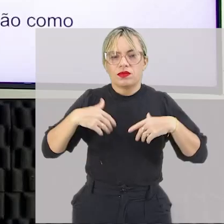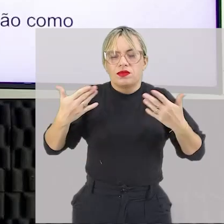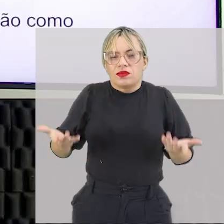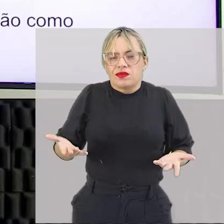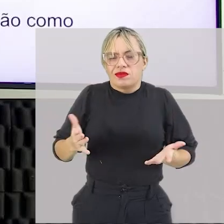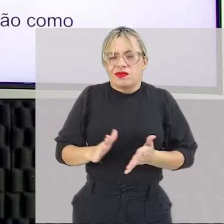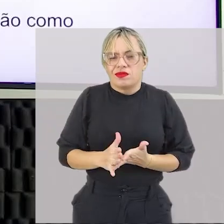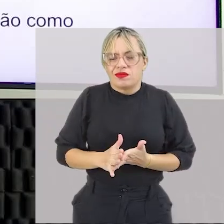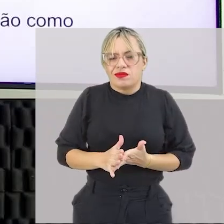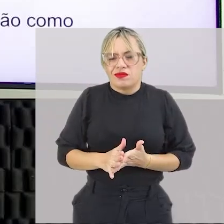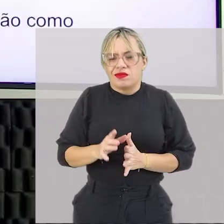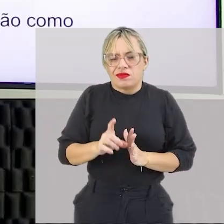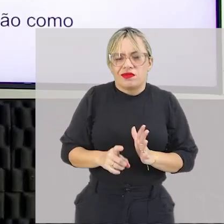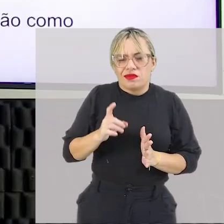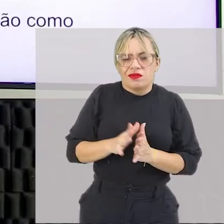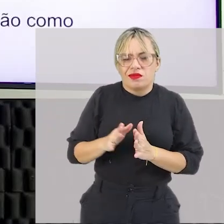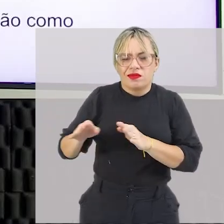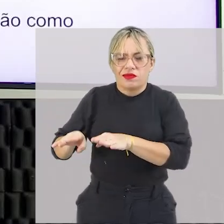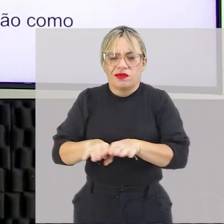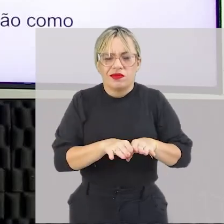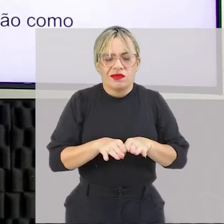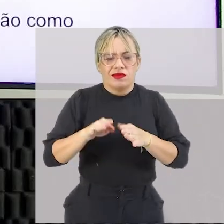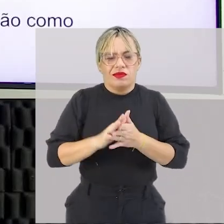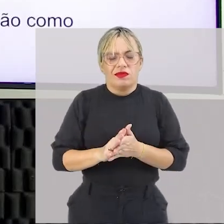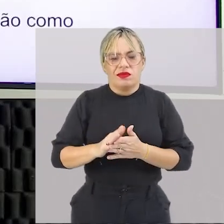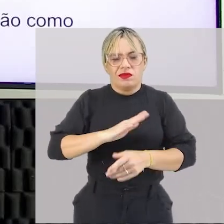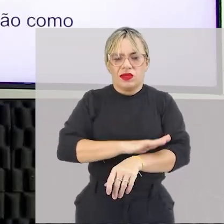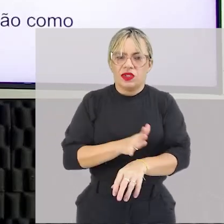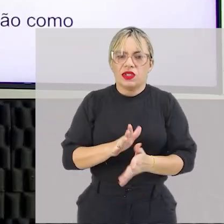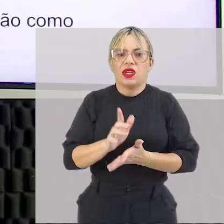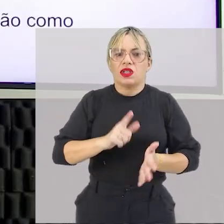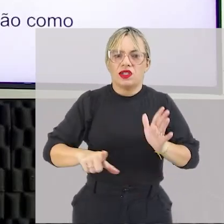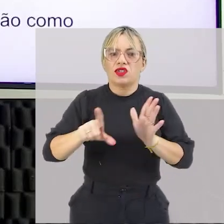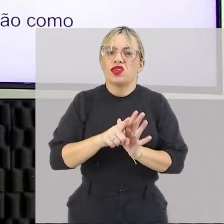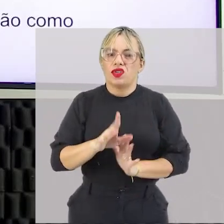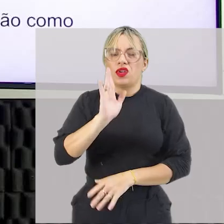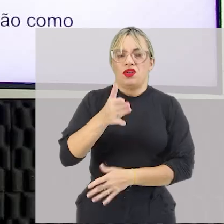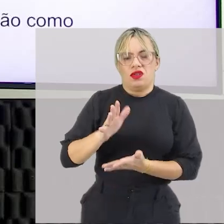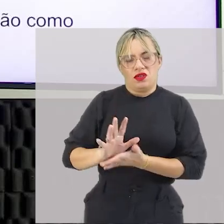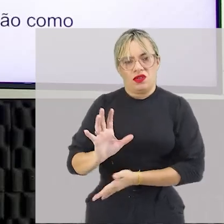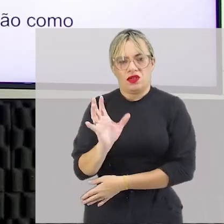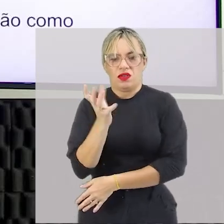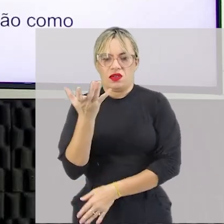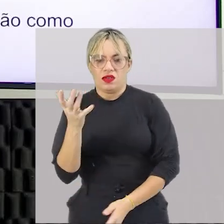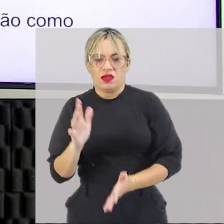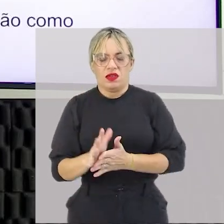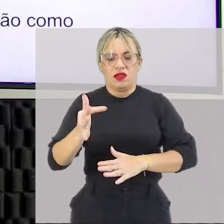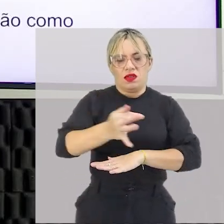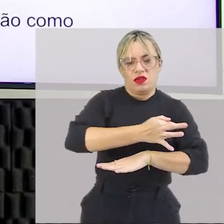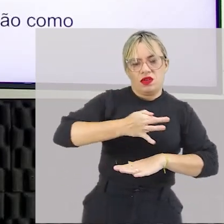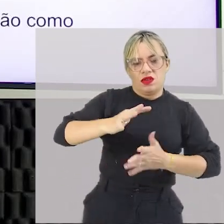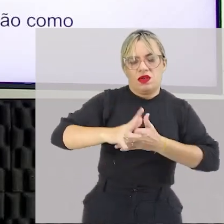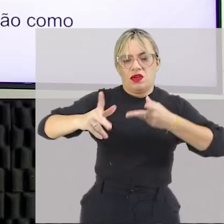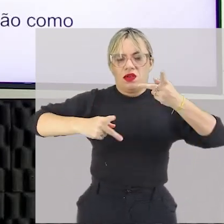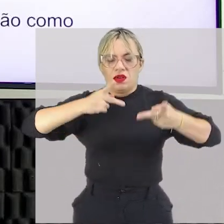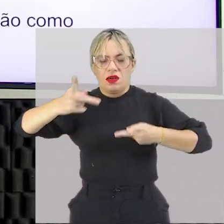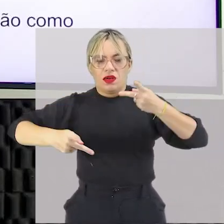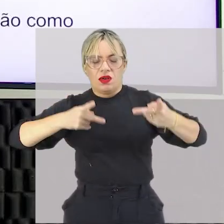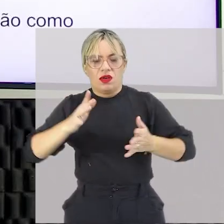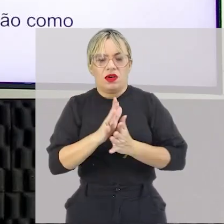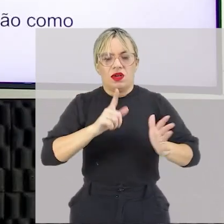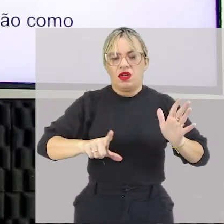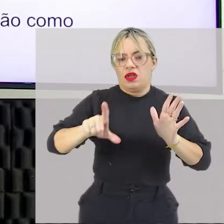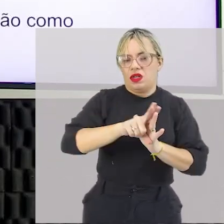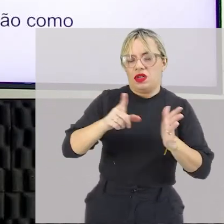Pessoal, decretar igualdade na forma da lei, isso já acontece. Se você considera que, formalmente falando, a lei ela é válida para